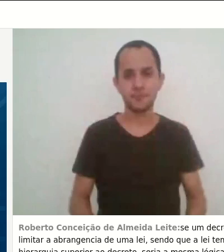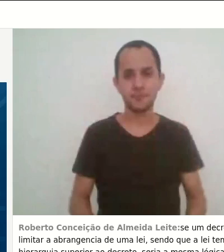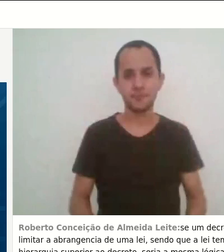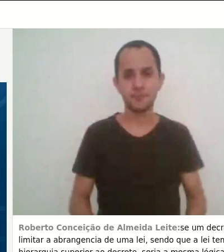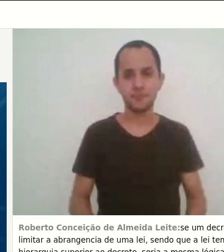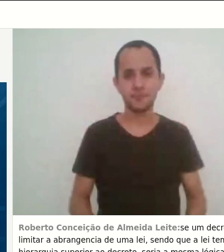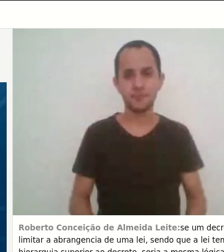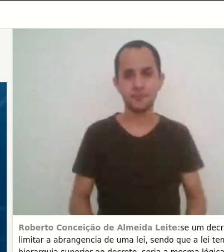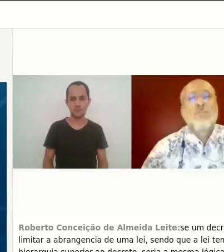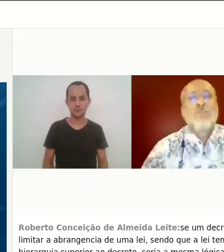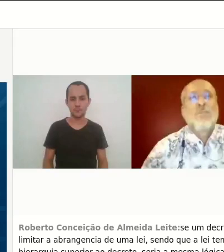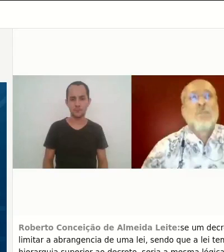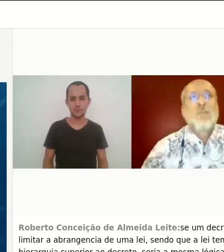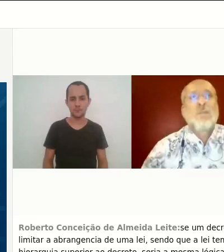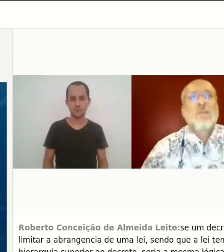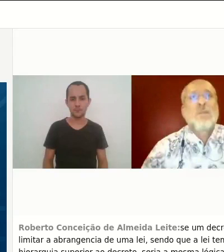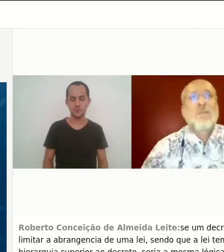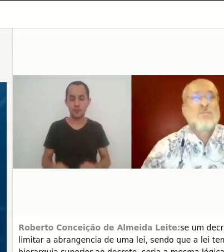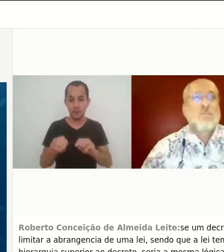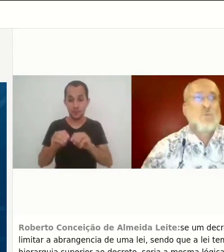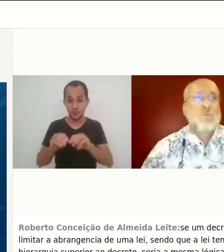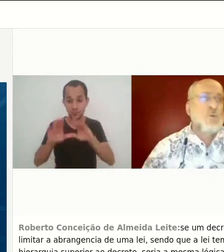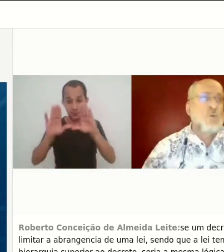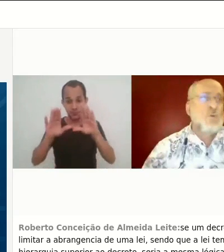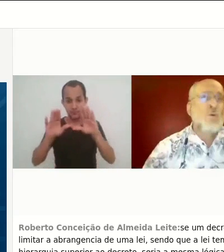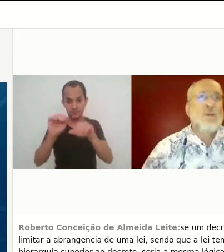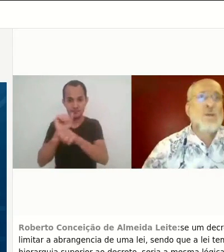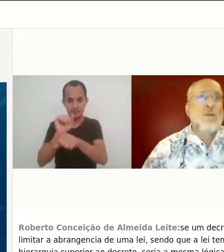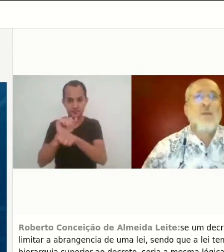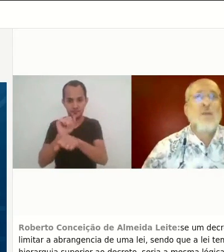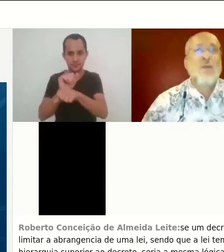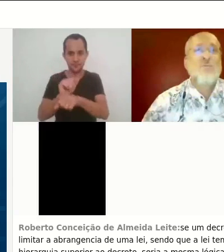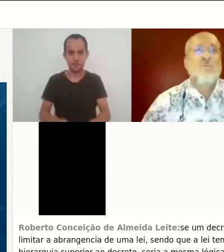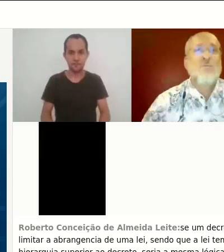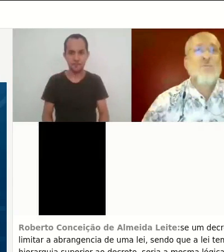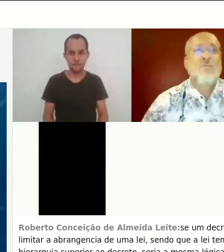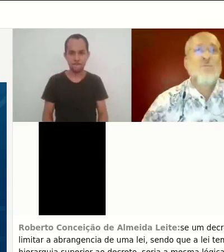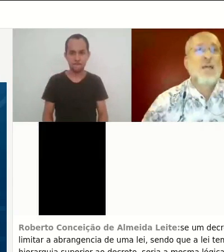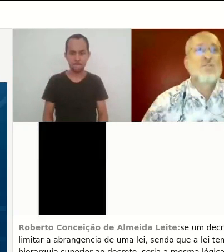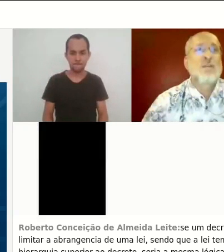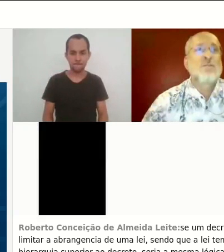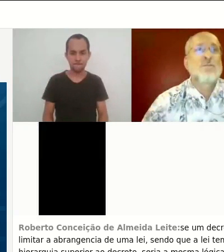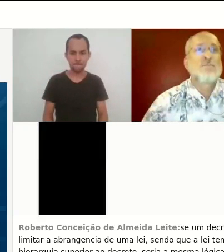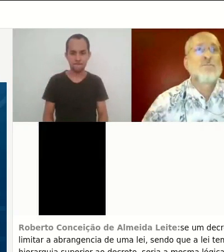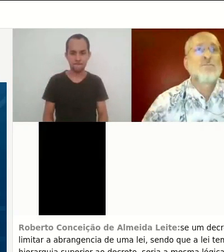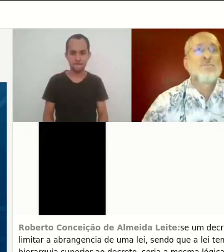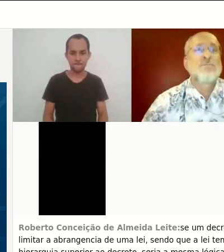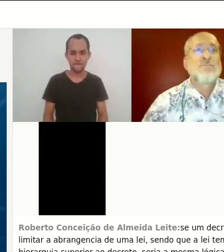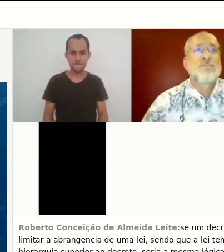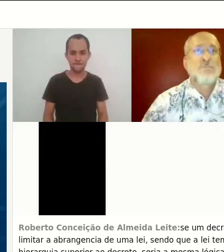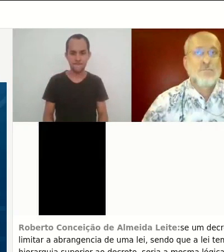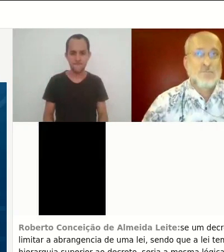Deixa eu ativar minha câmera aqui que tá. Ok, fique à vontade, Késia. Estão me vendo aí,